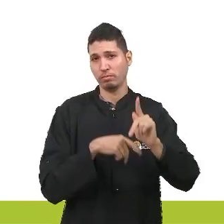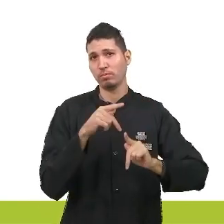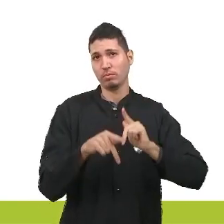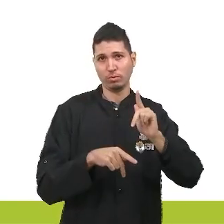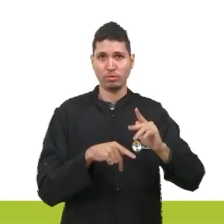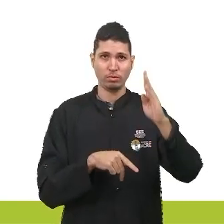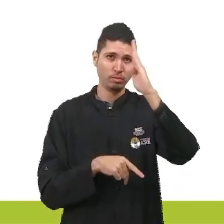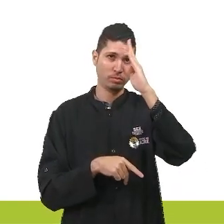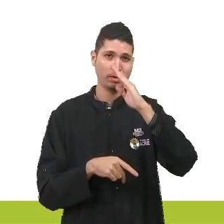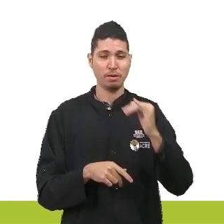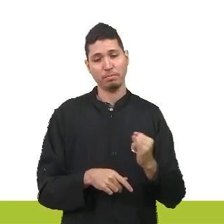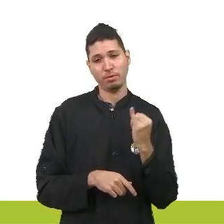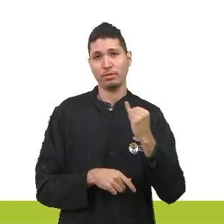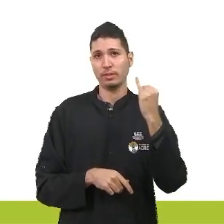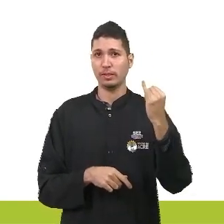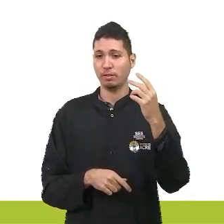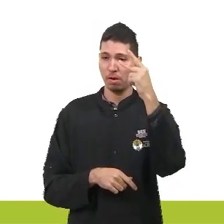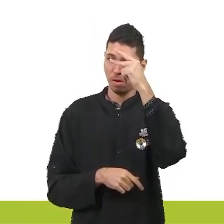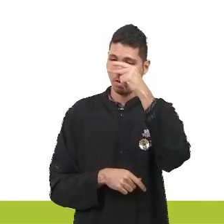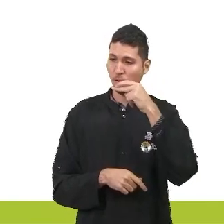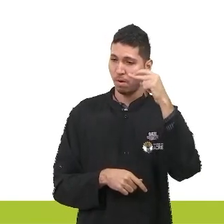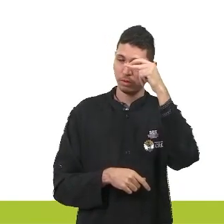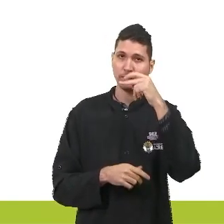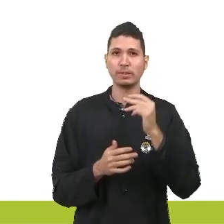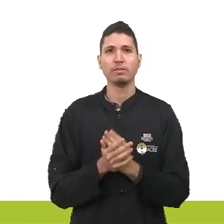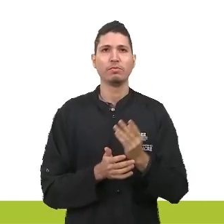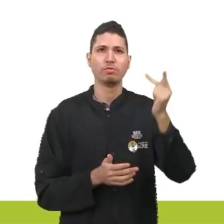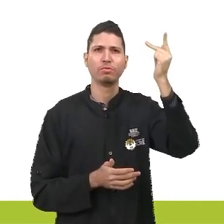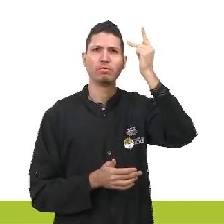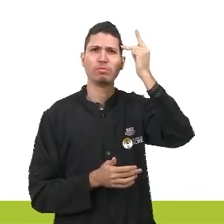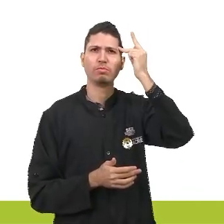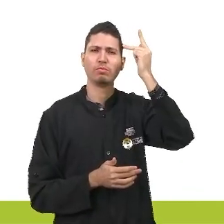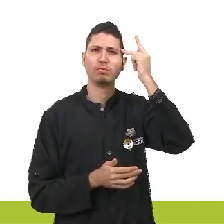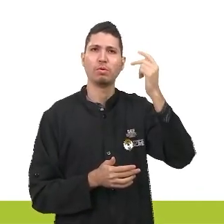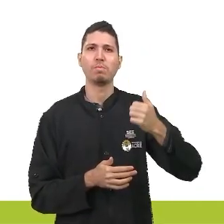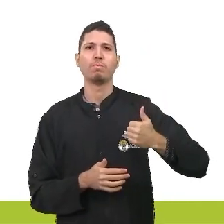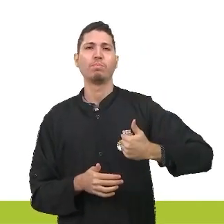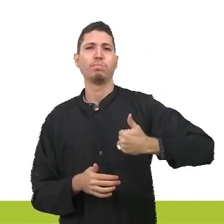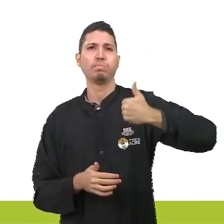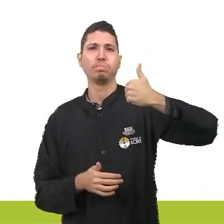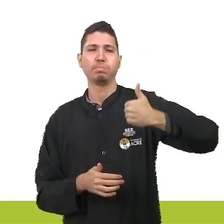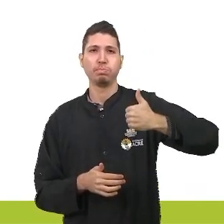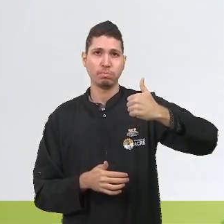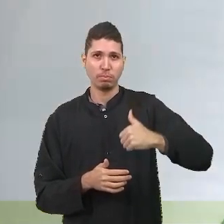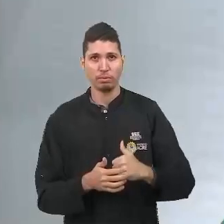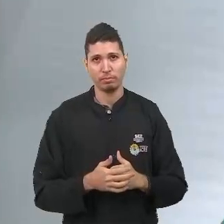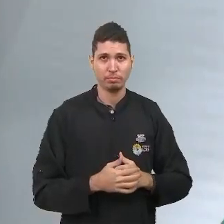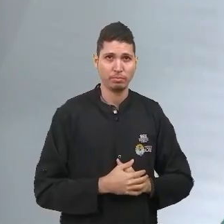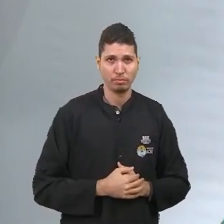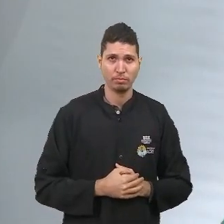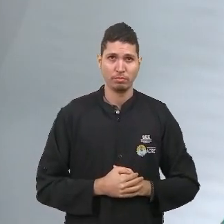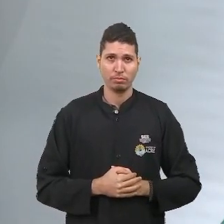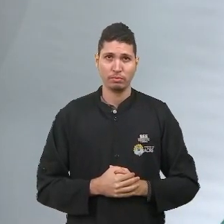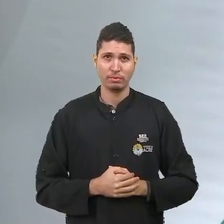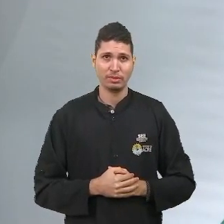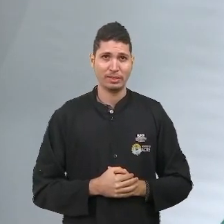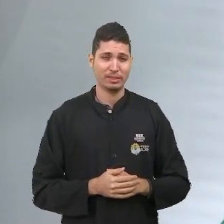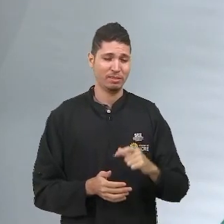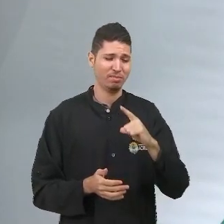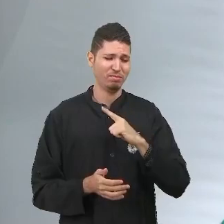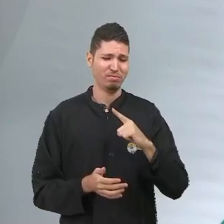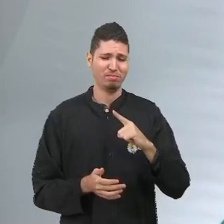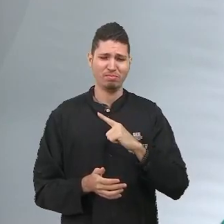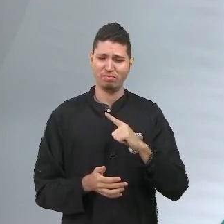interessante também analisar. Nós temos aí São Paulo como número 1, né? São Paulo tem uma densidade